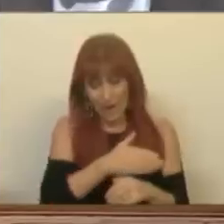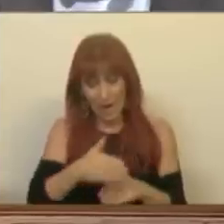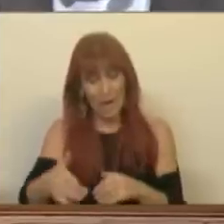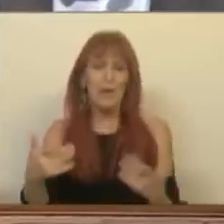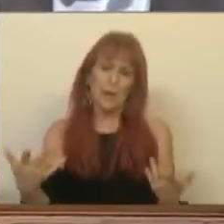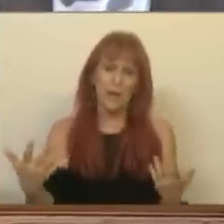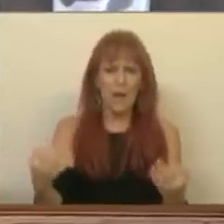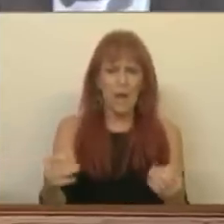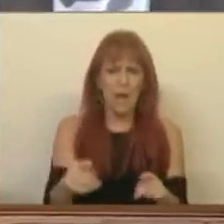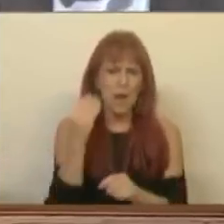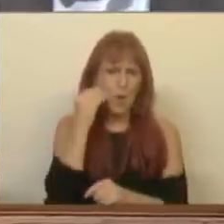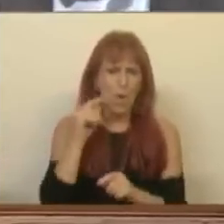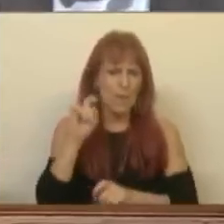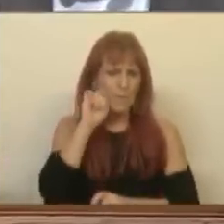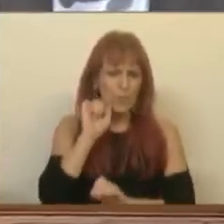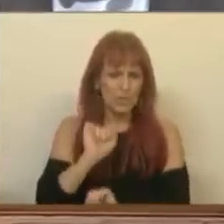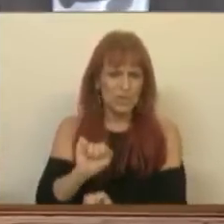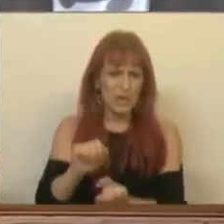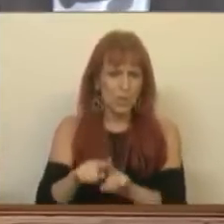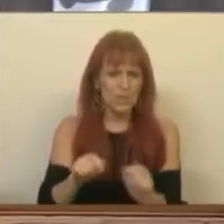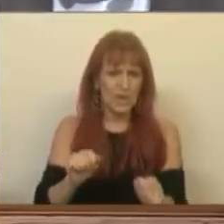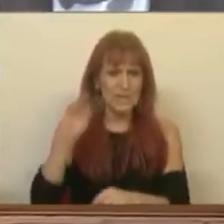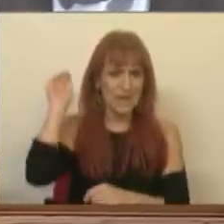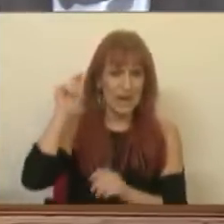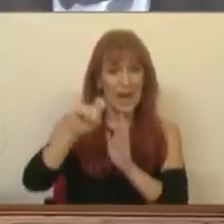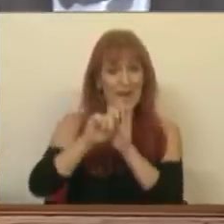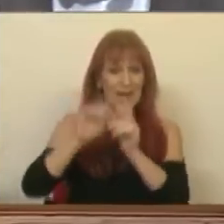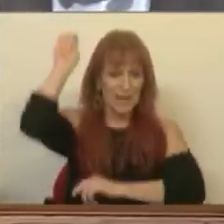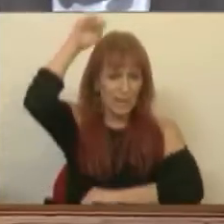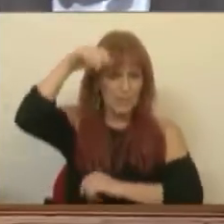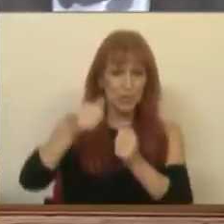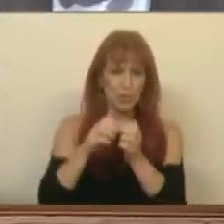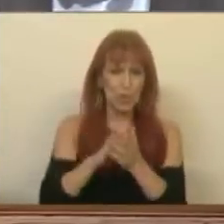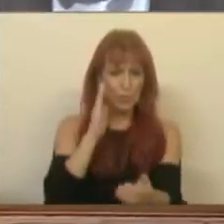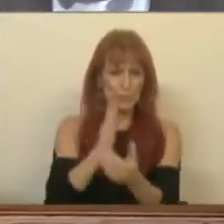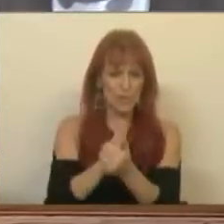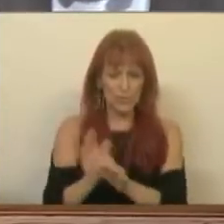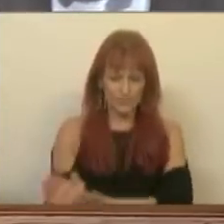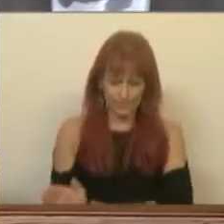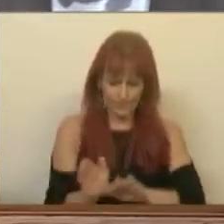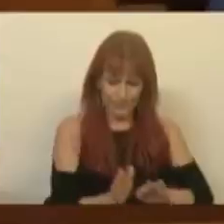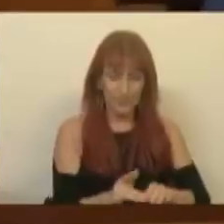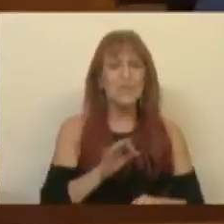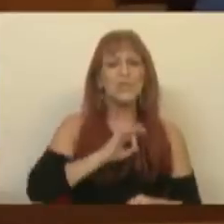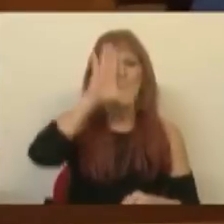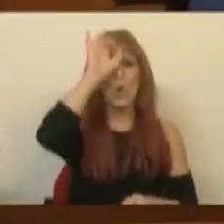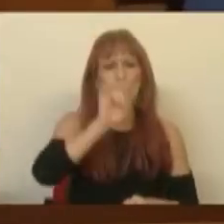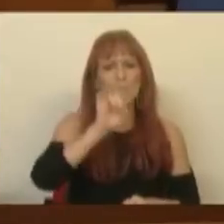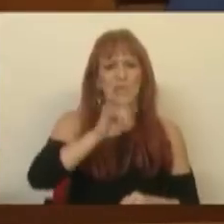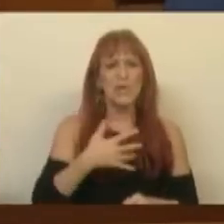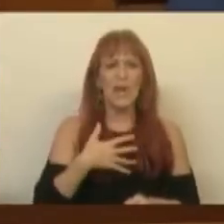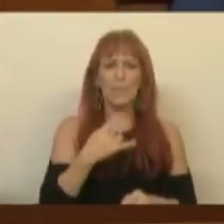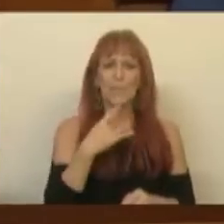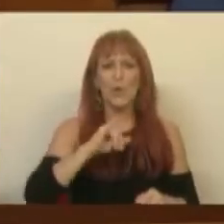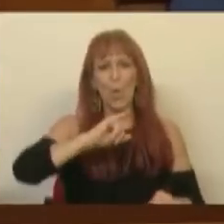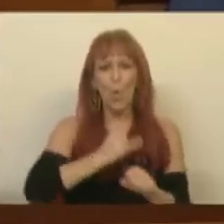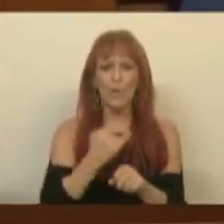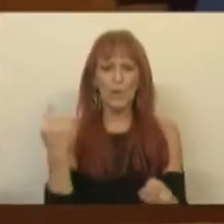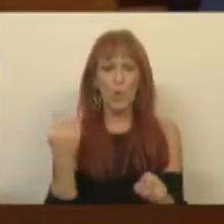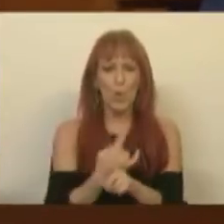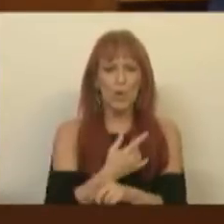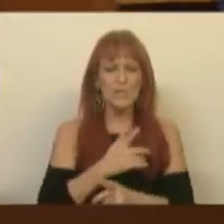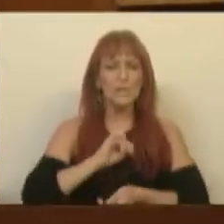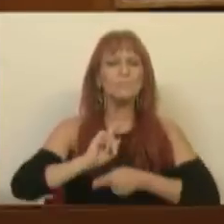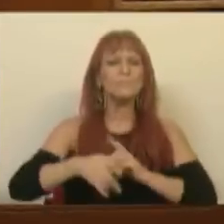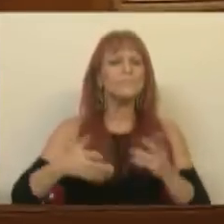Essa é aliás a forma de proteger ética republicana em todo este processo queria perguntar de uma outra coisa